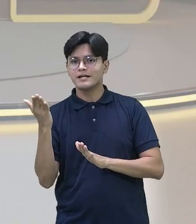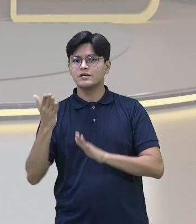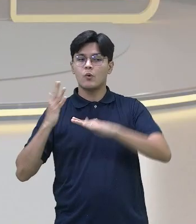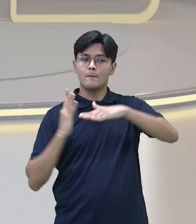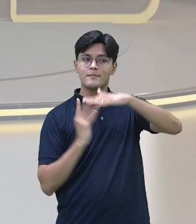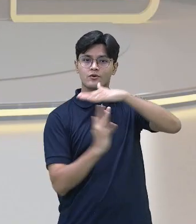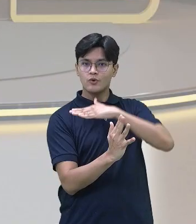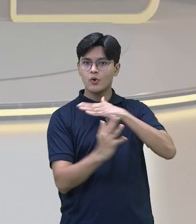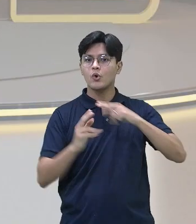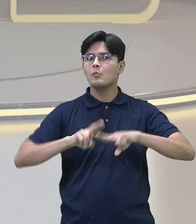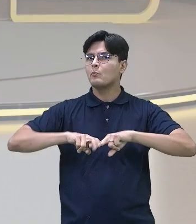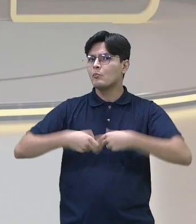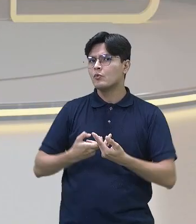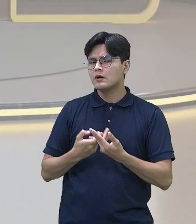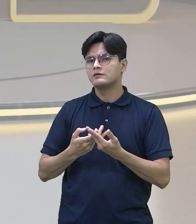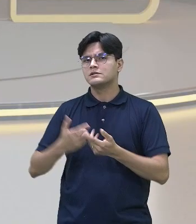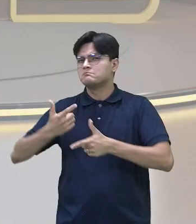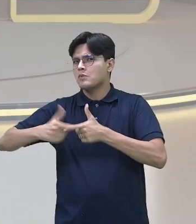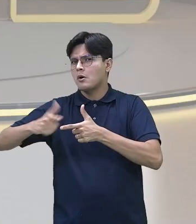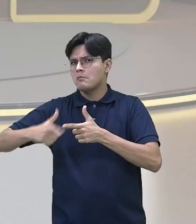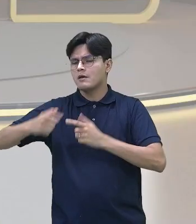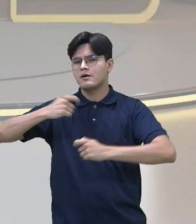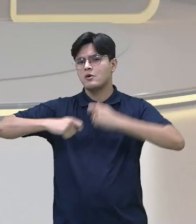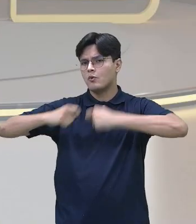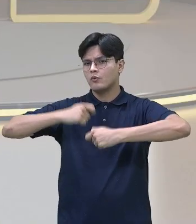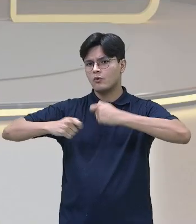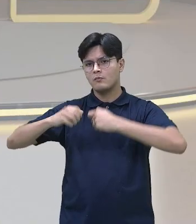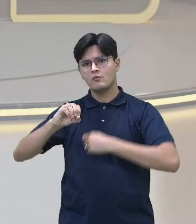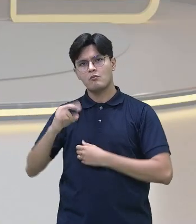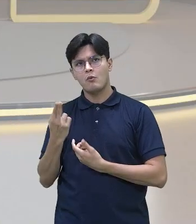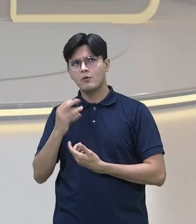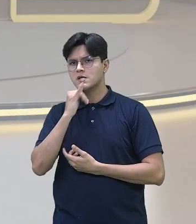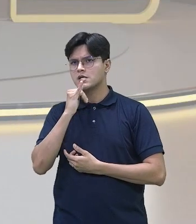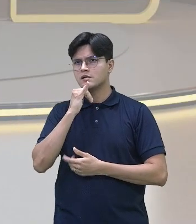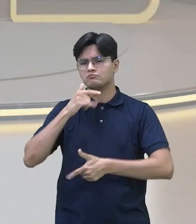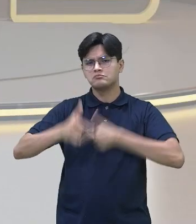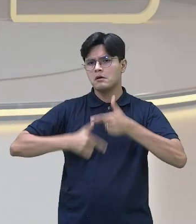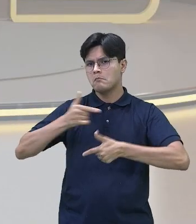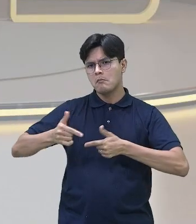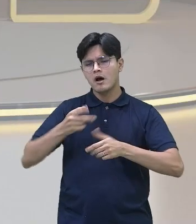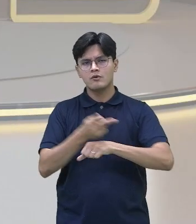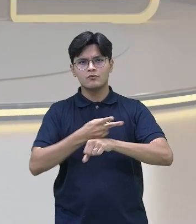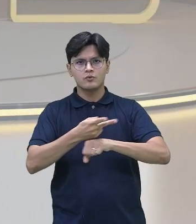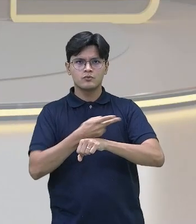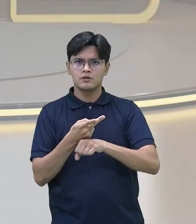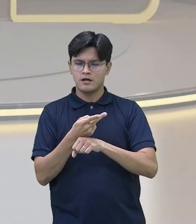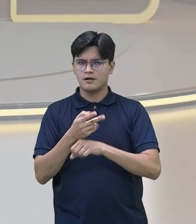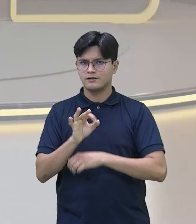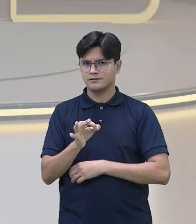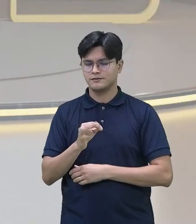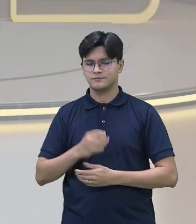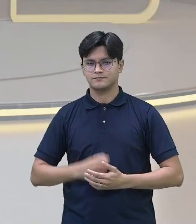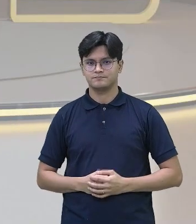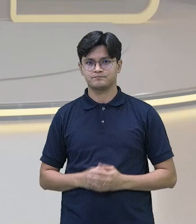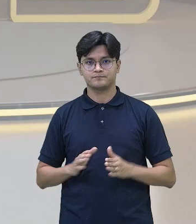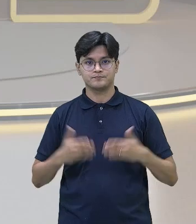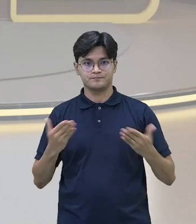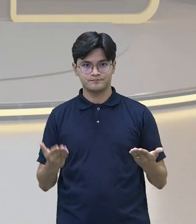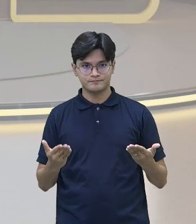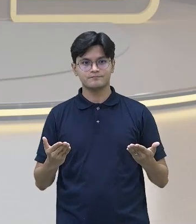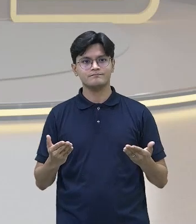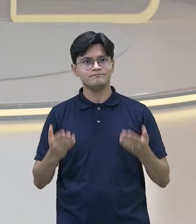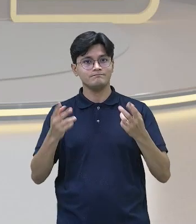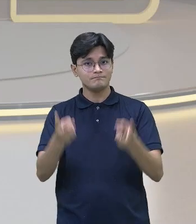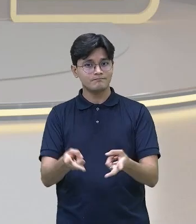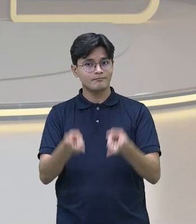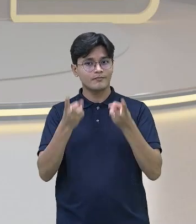as cidades com impactos variados entre os estados amazônicos. Né? Então você consegue perceber